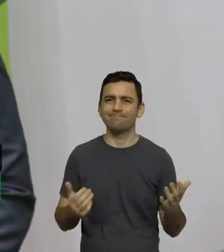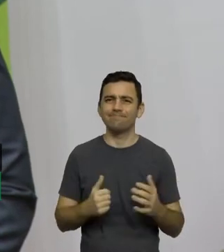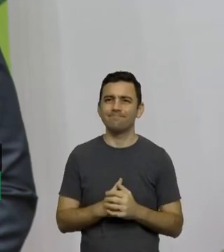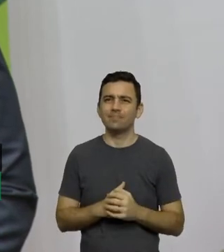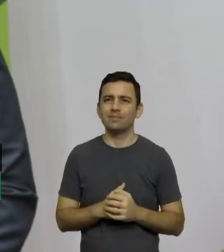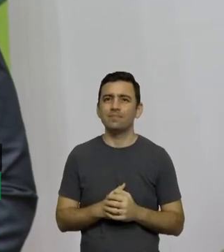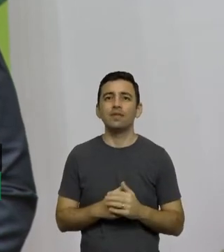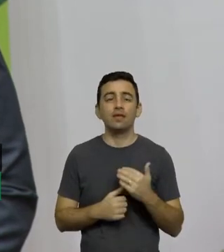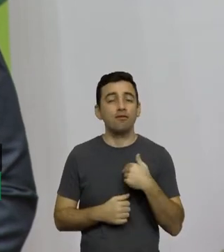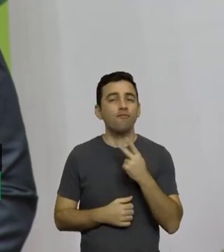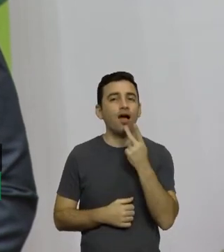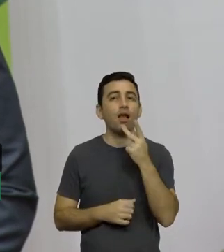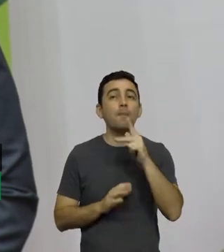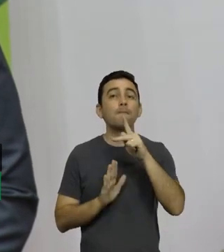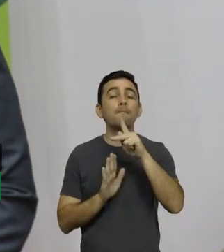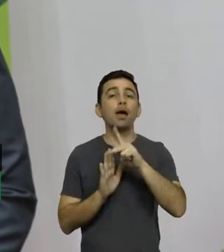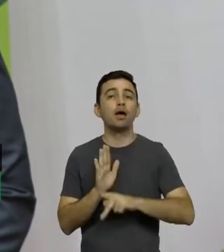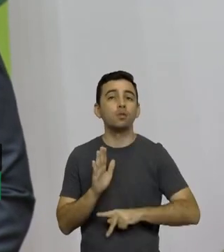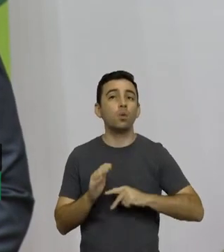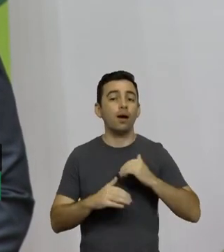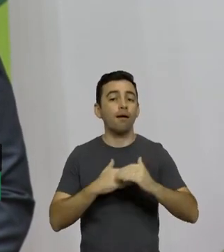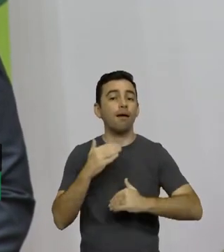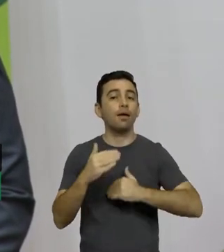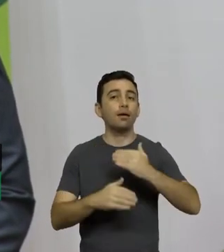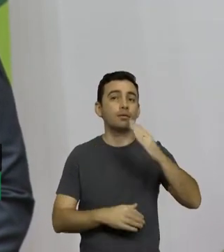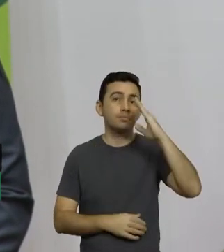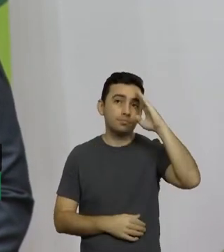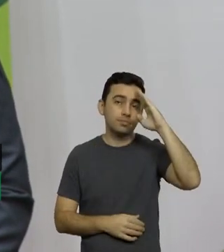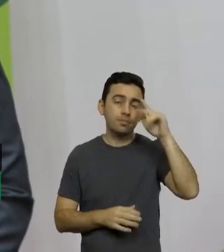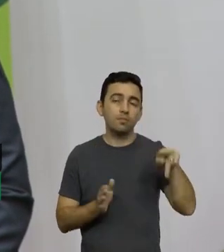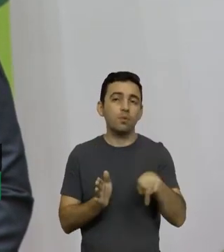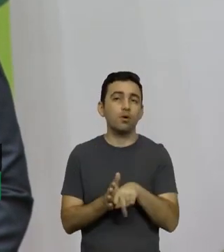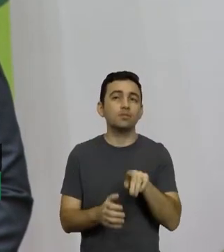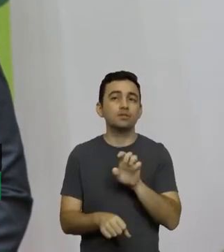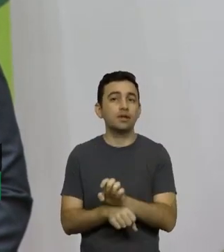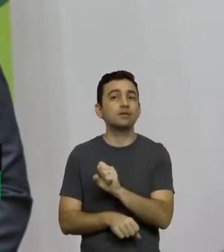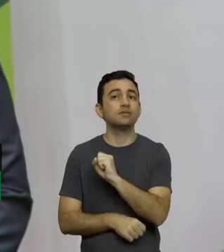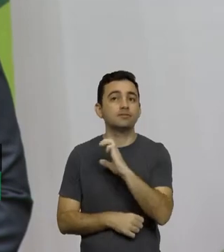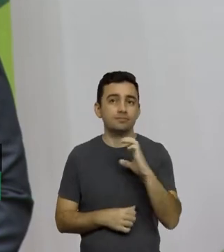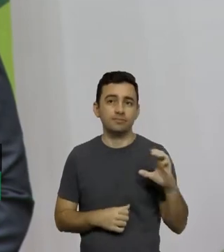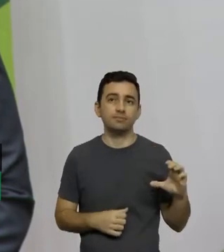Estou falando do plano de carreira dos militares estaduais do estado de Santa Catarina.